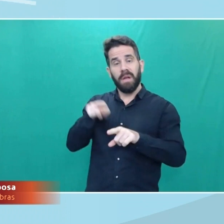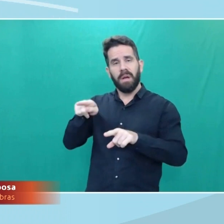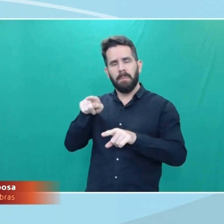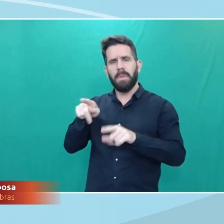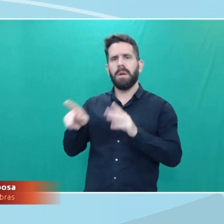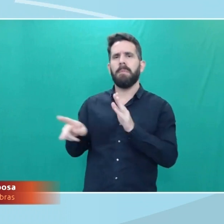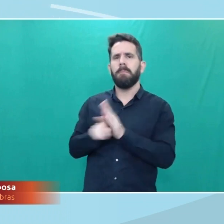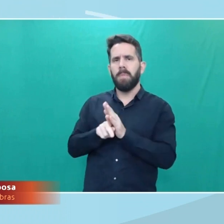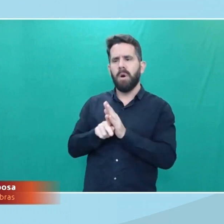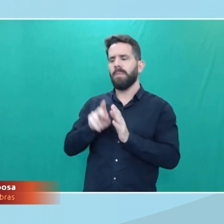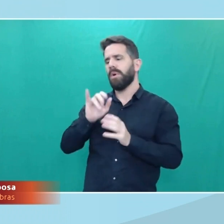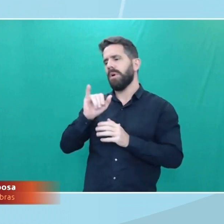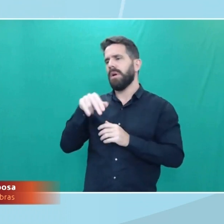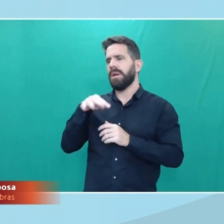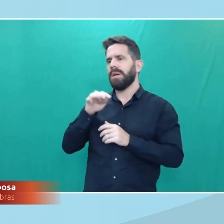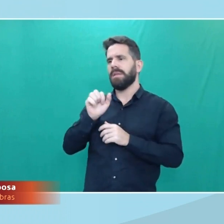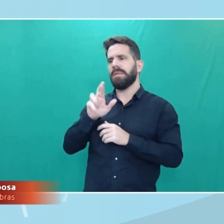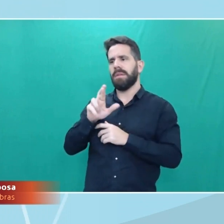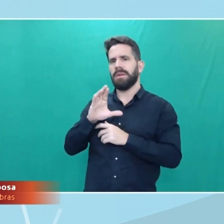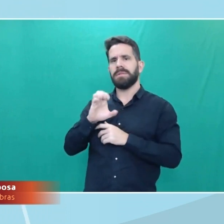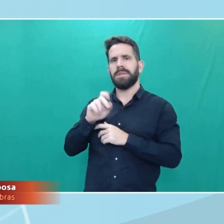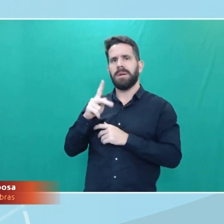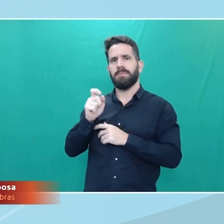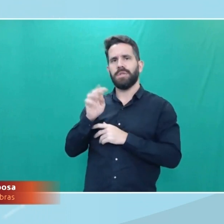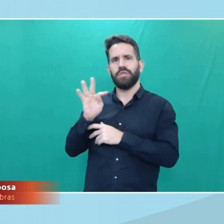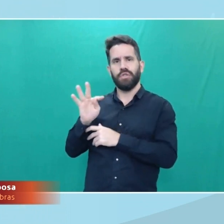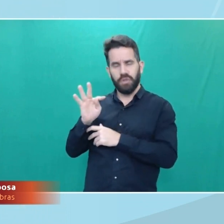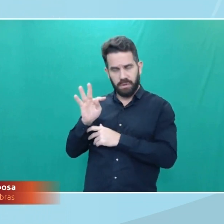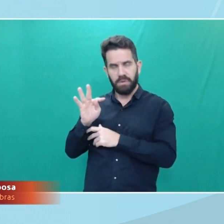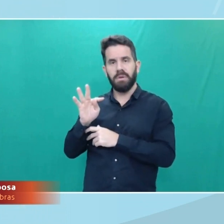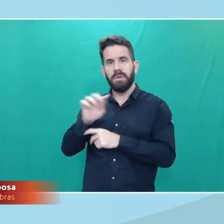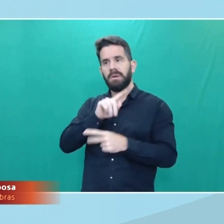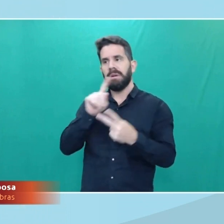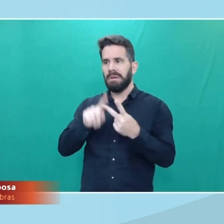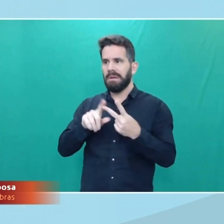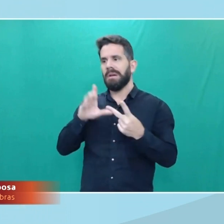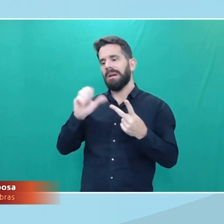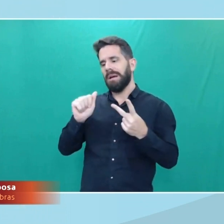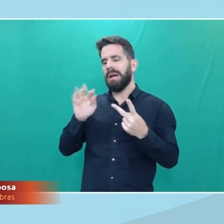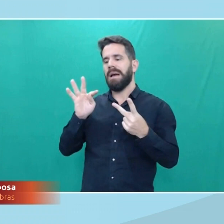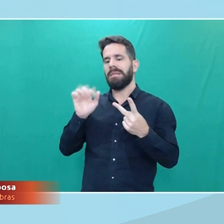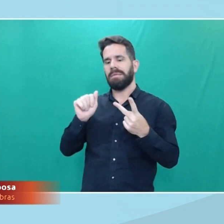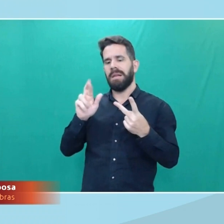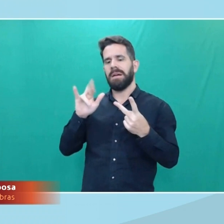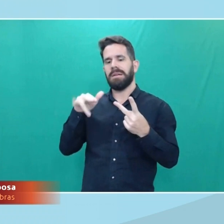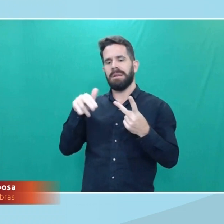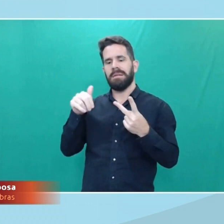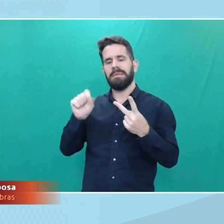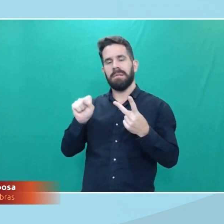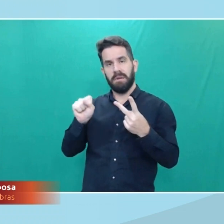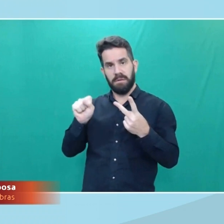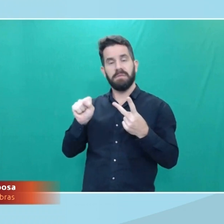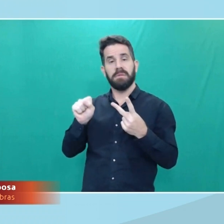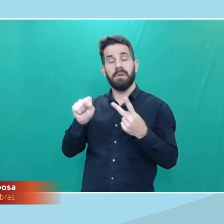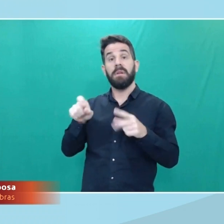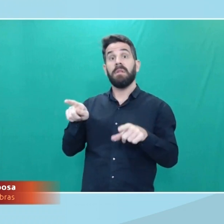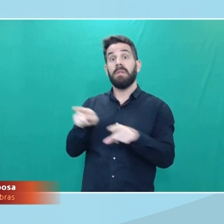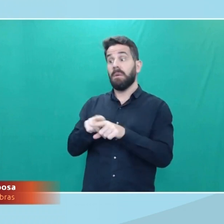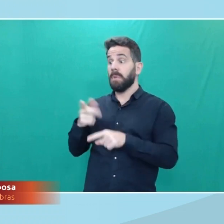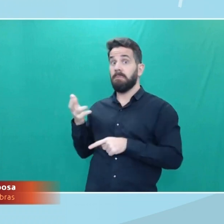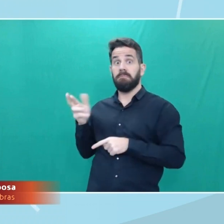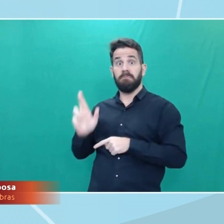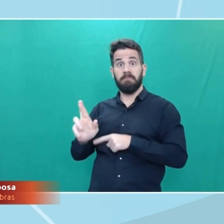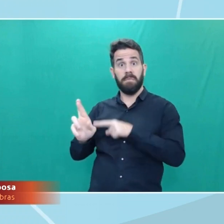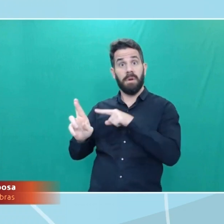portal Catarinas, e foi confirmado também pelo jornal o Globo que uma defensora pública que foi nomeada para representar